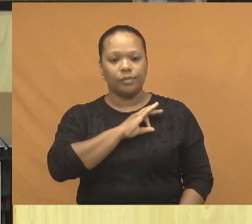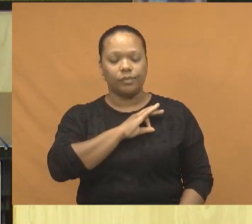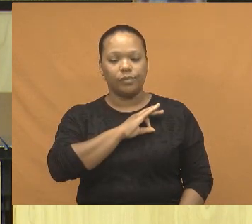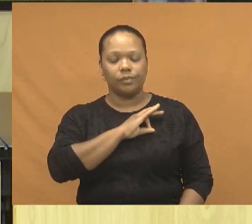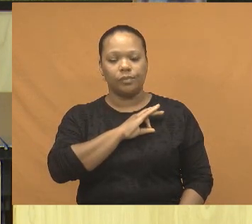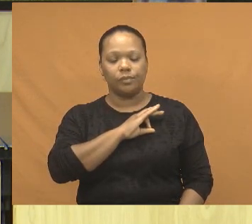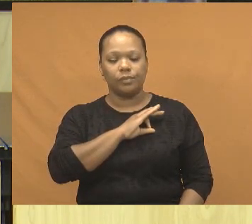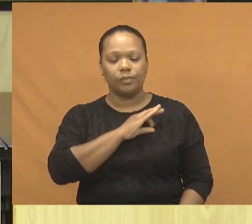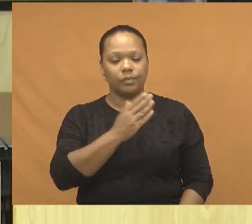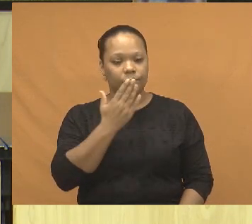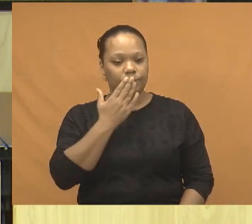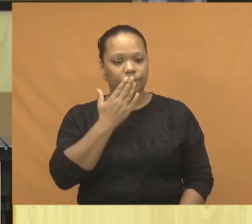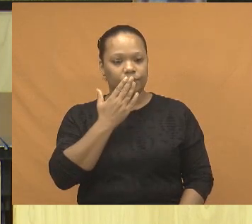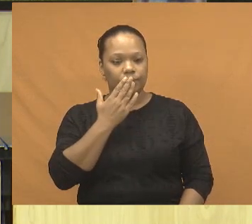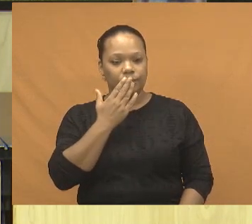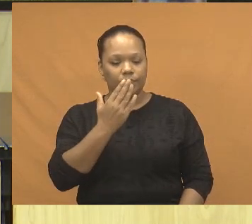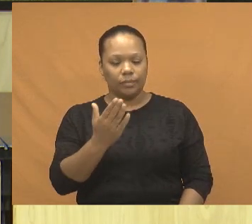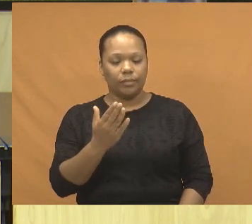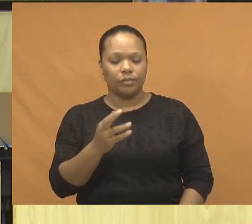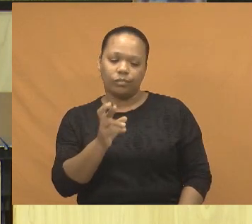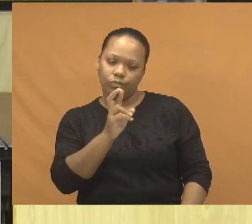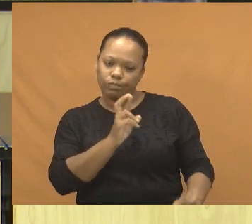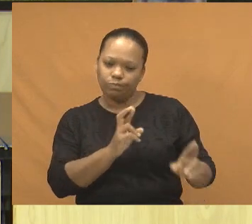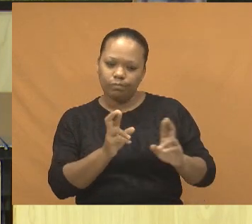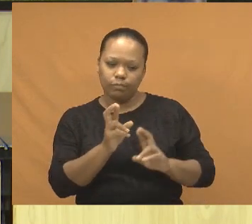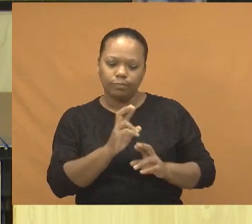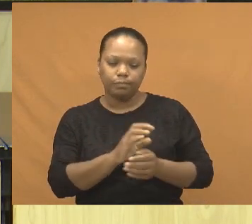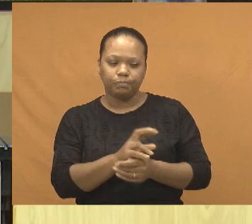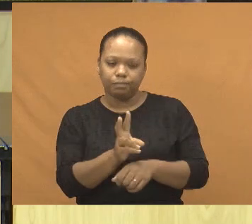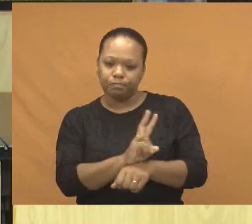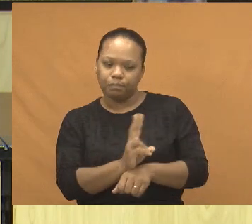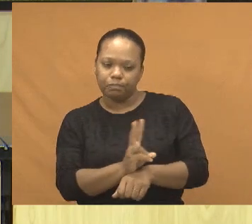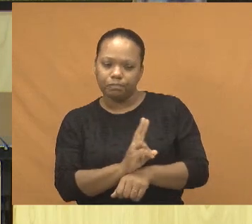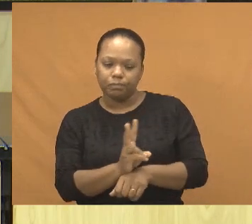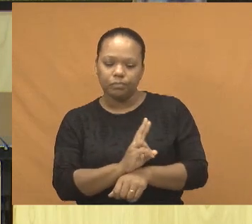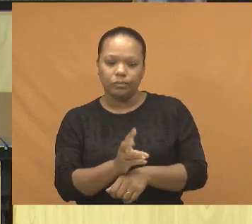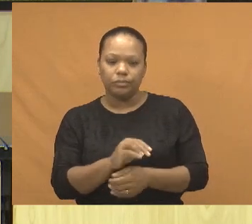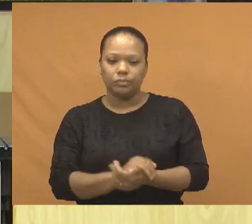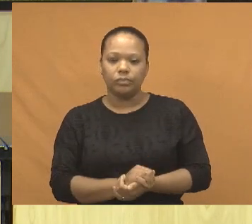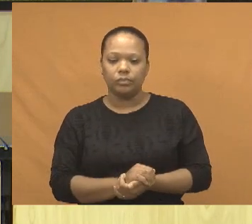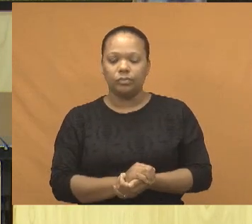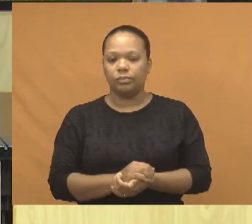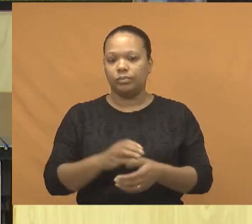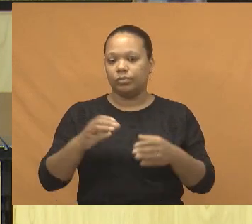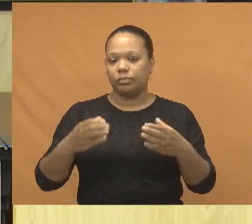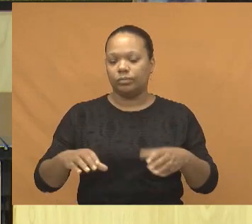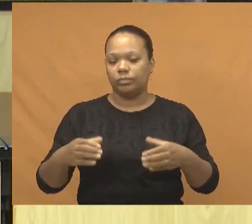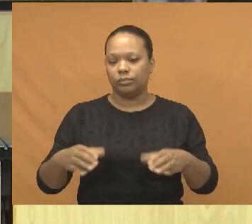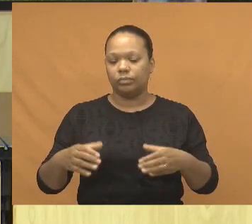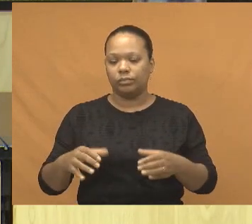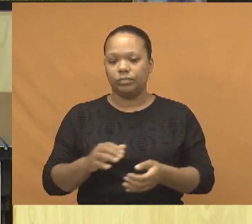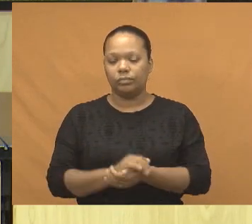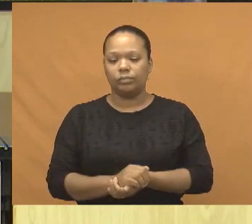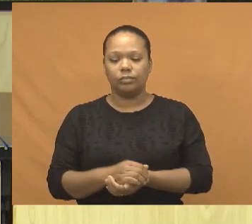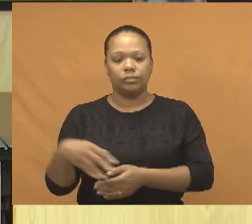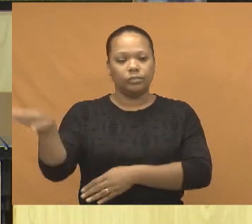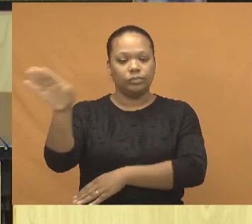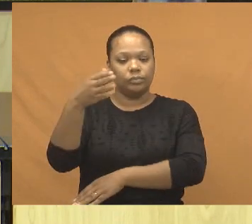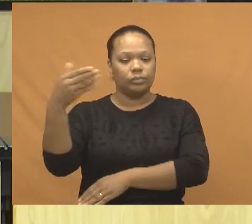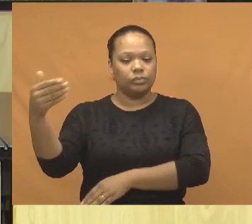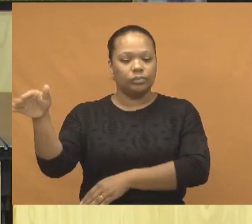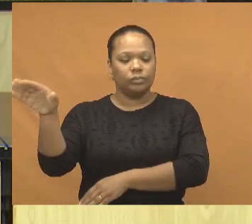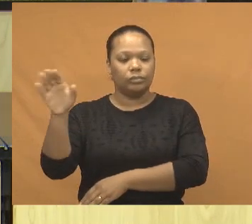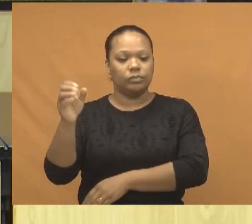Militar do Interior, solicitando a intensificação de rondas ostensivas nas regiões dos bairros Bandeira Branca 1 e